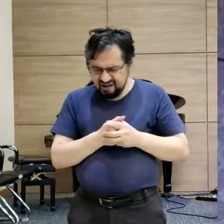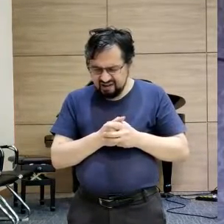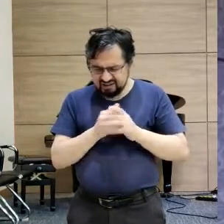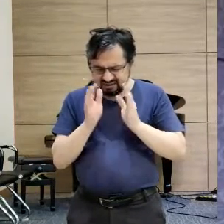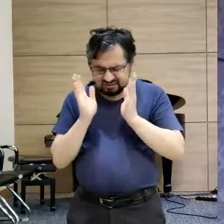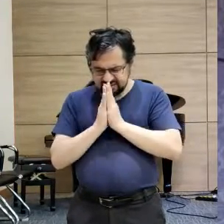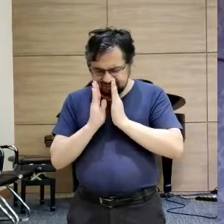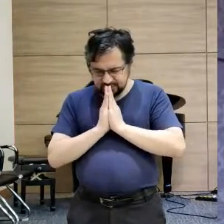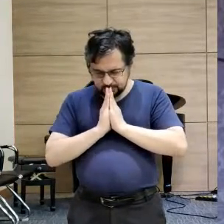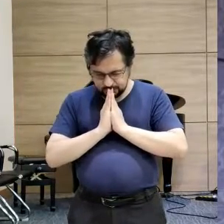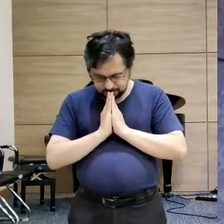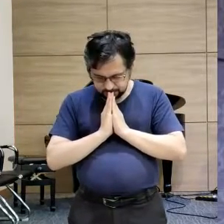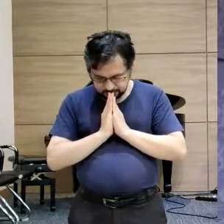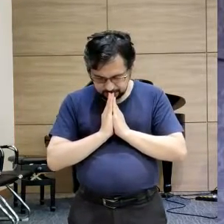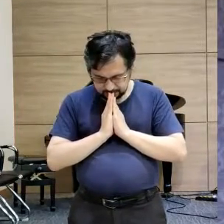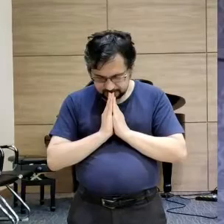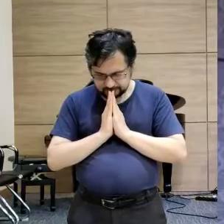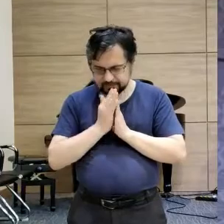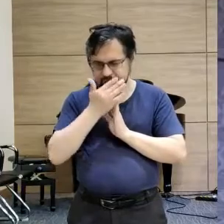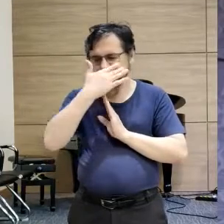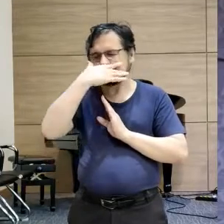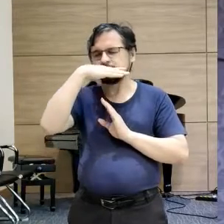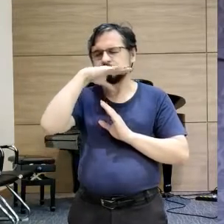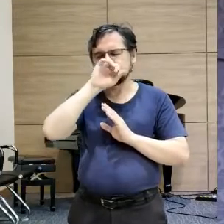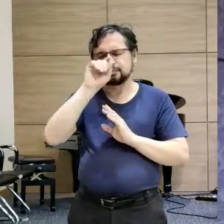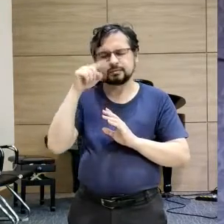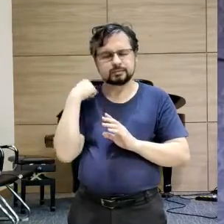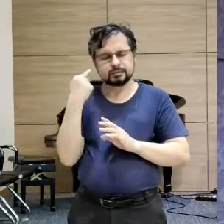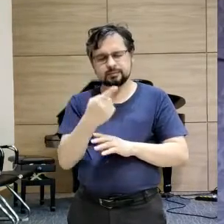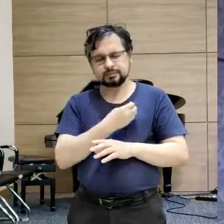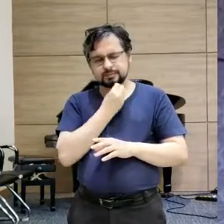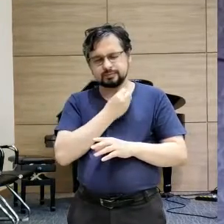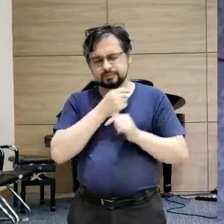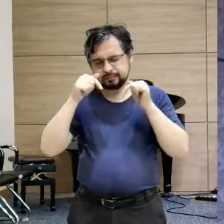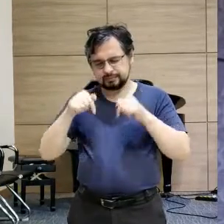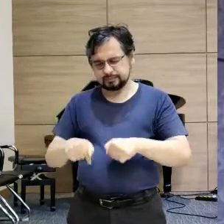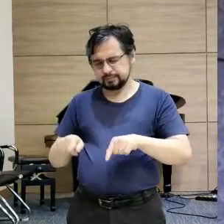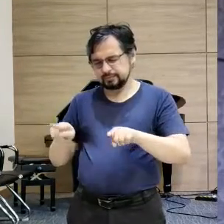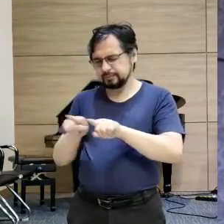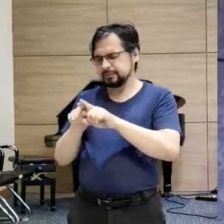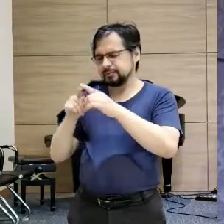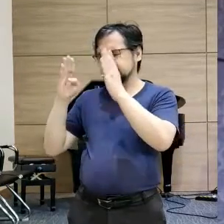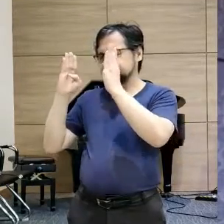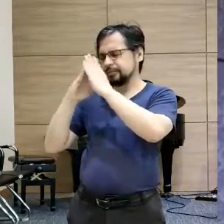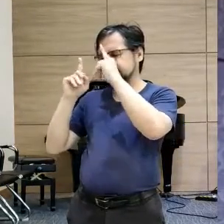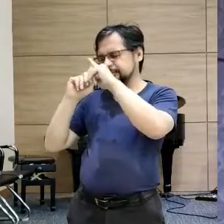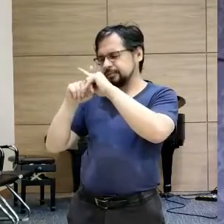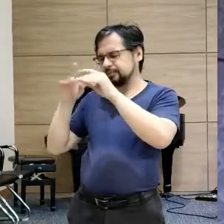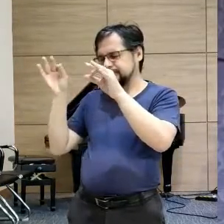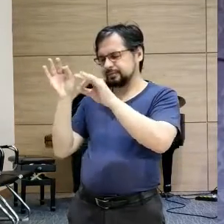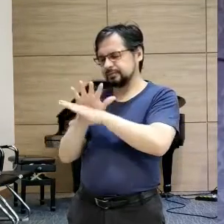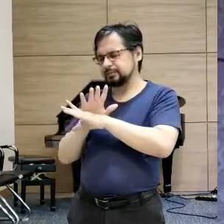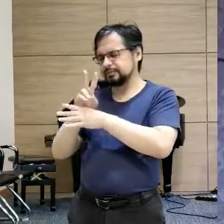vamos orar. Pai, nós estamos aqui como igreja, e nós acabamos de ler